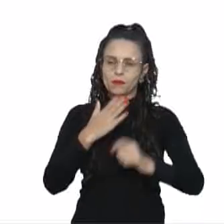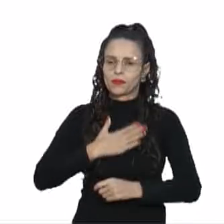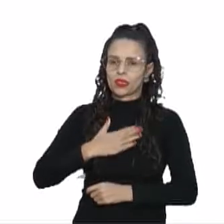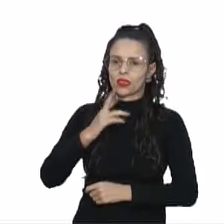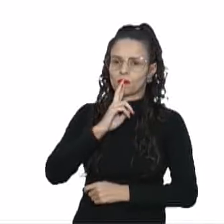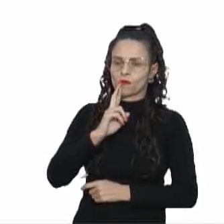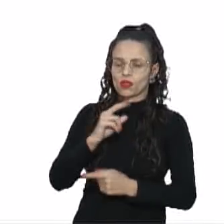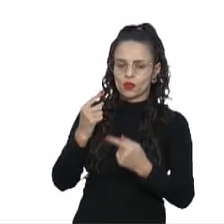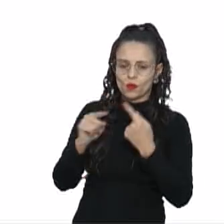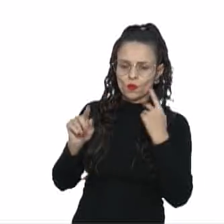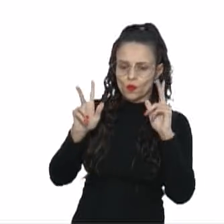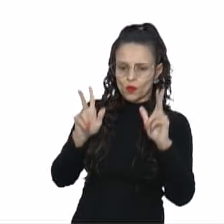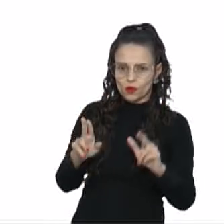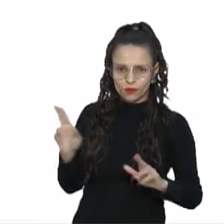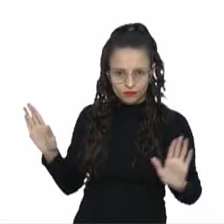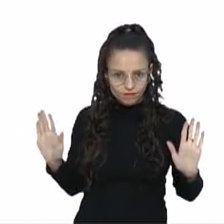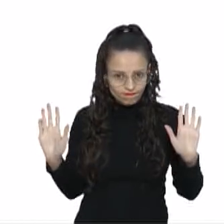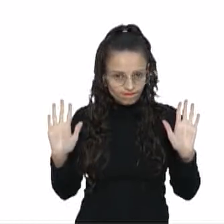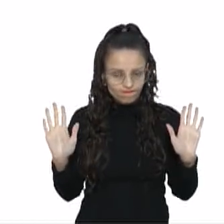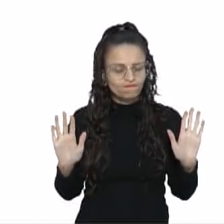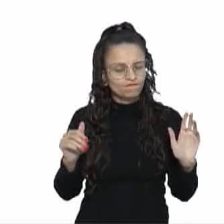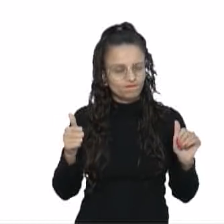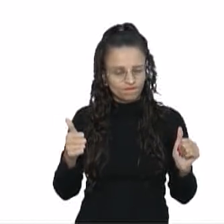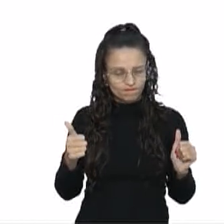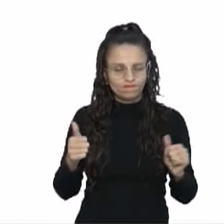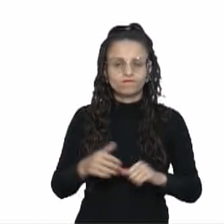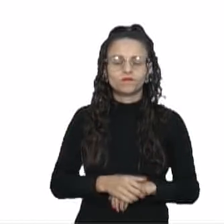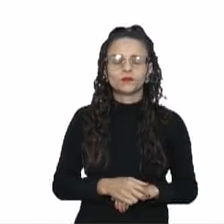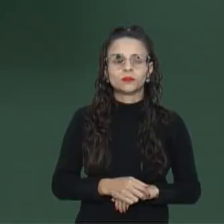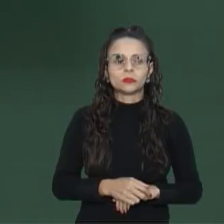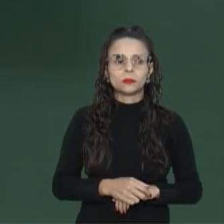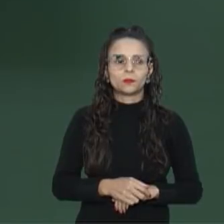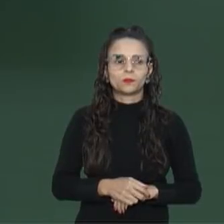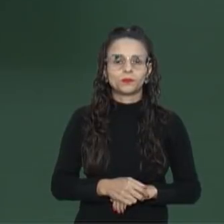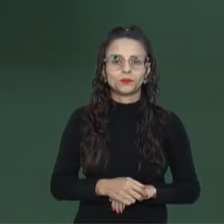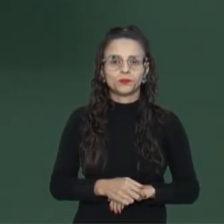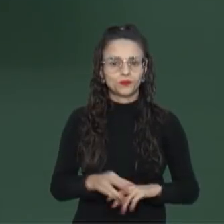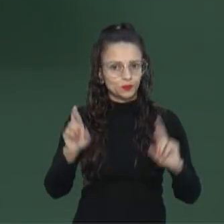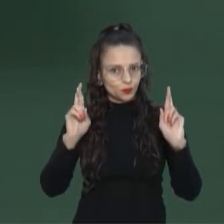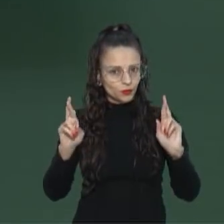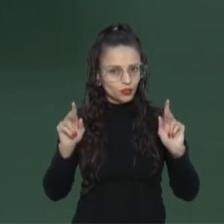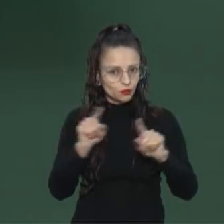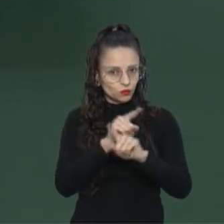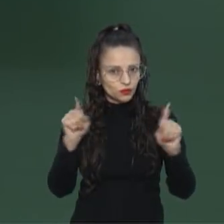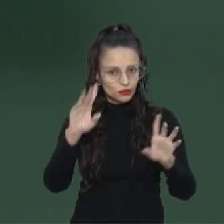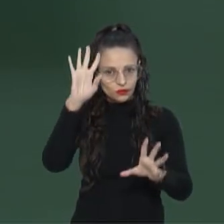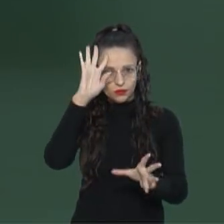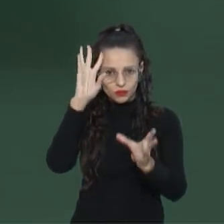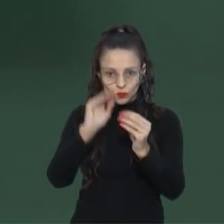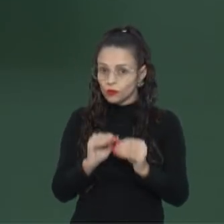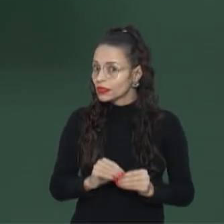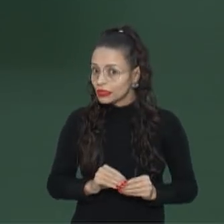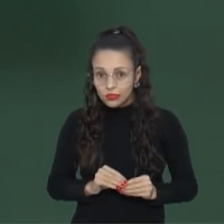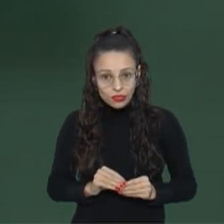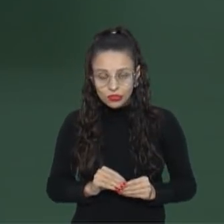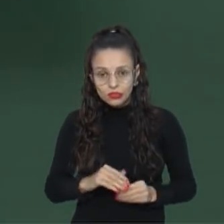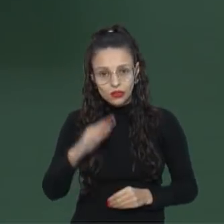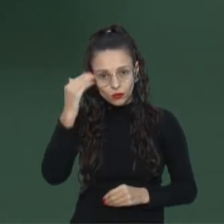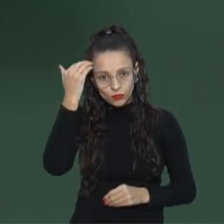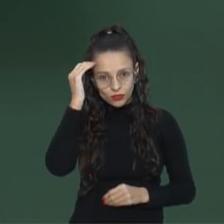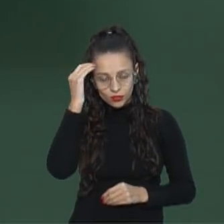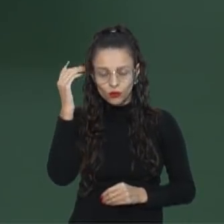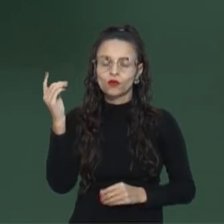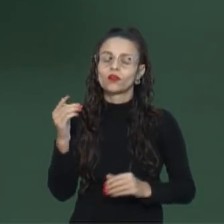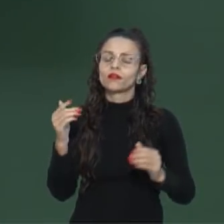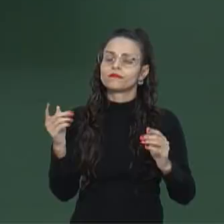resposta não foi como a que eu fiz. Perfeito, meus caros? Espero que vocês tenham compreendido. Não compreendeu? Volta à